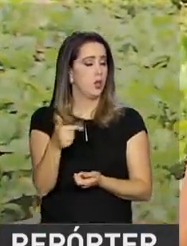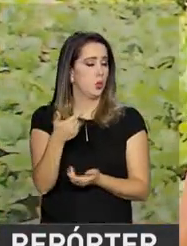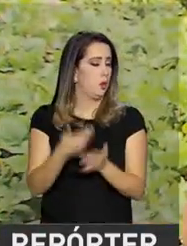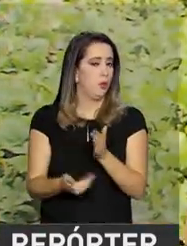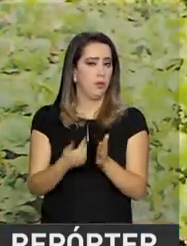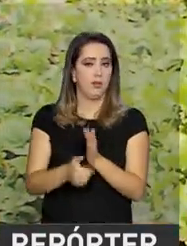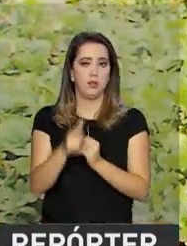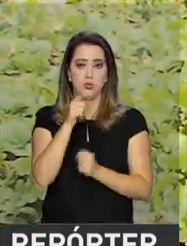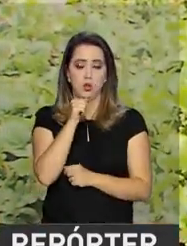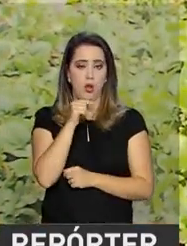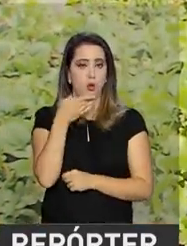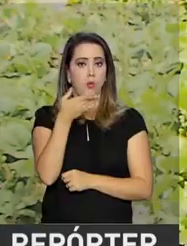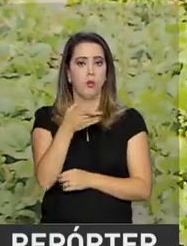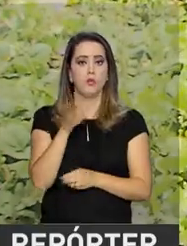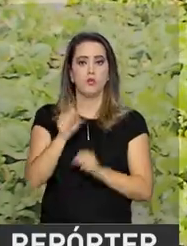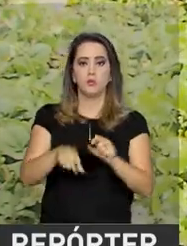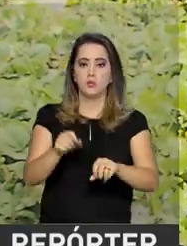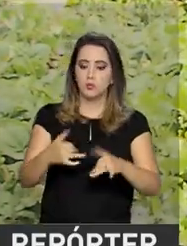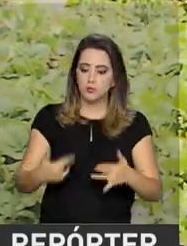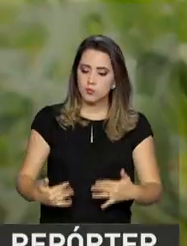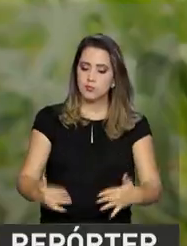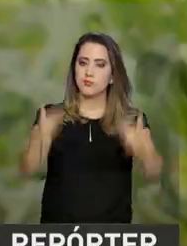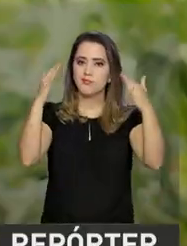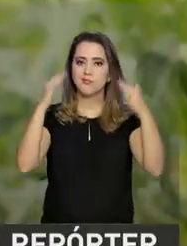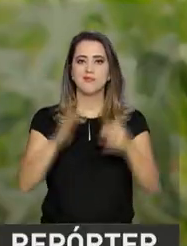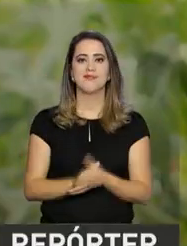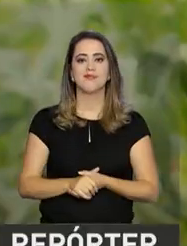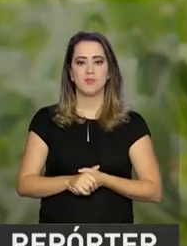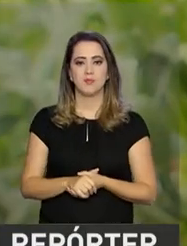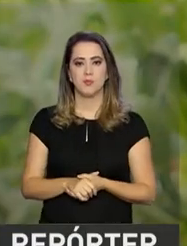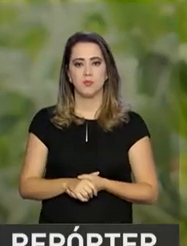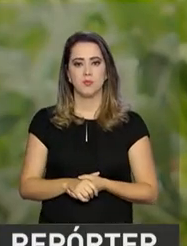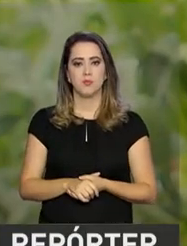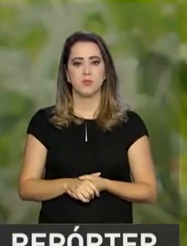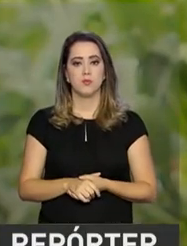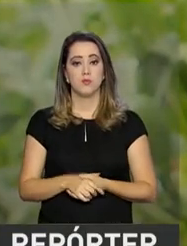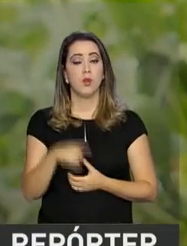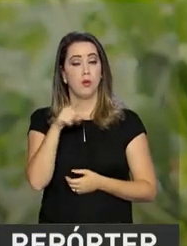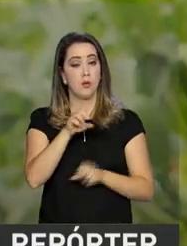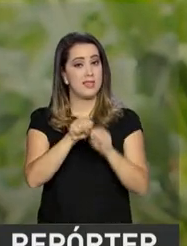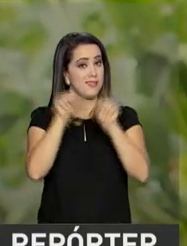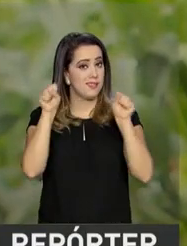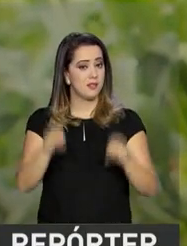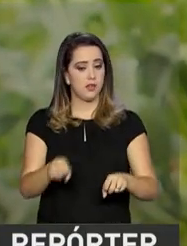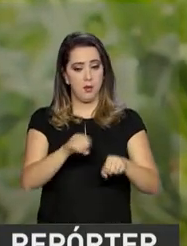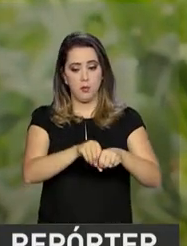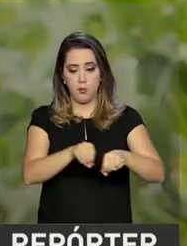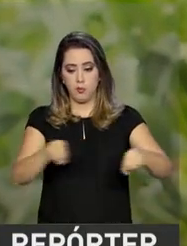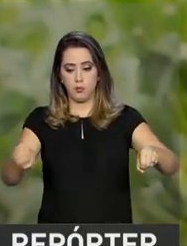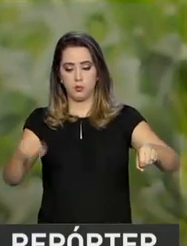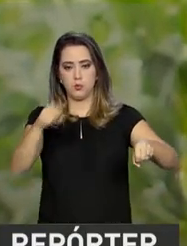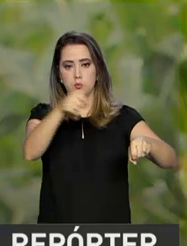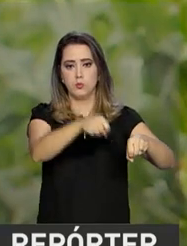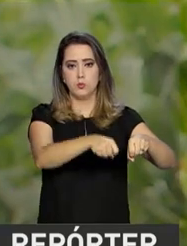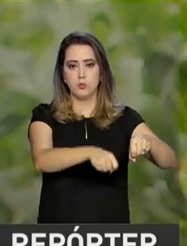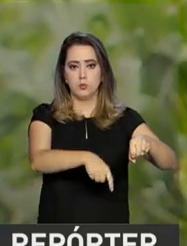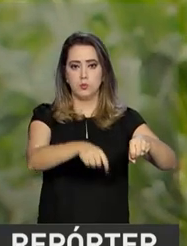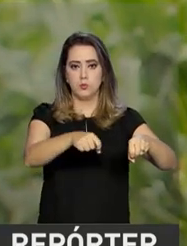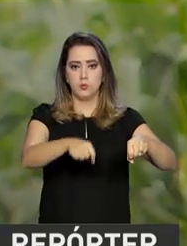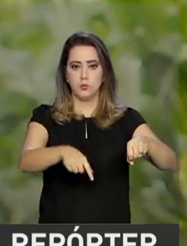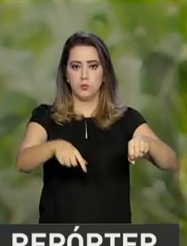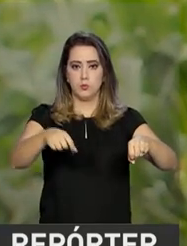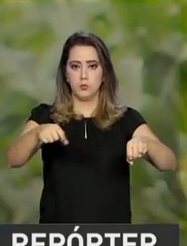e de que a plantação vai prosperar o sistema de gotejamento é é é